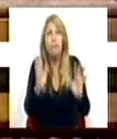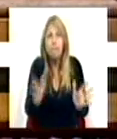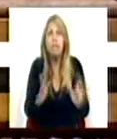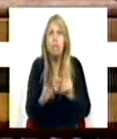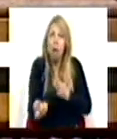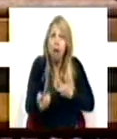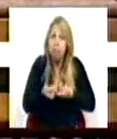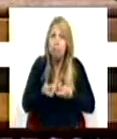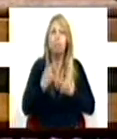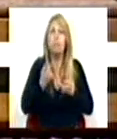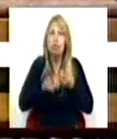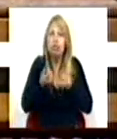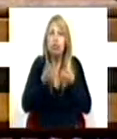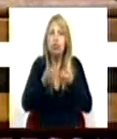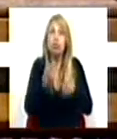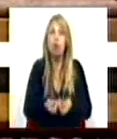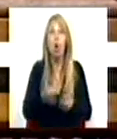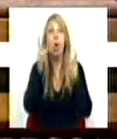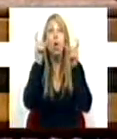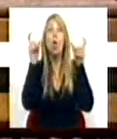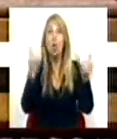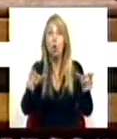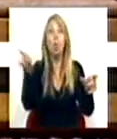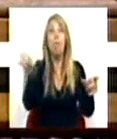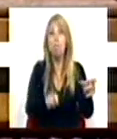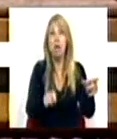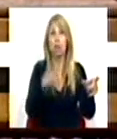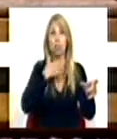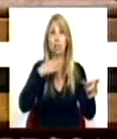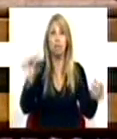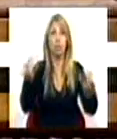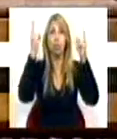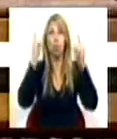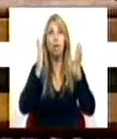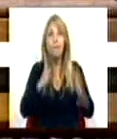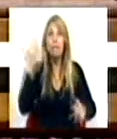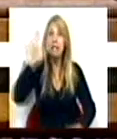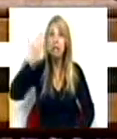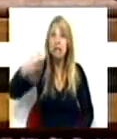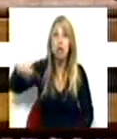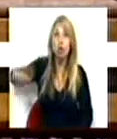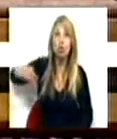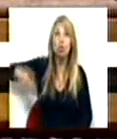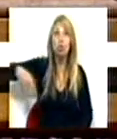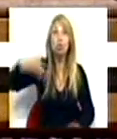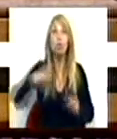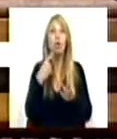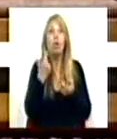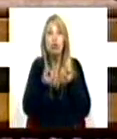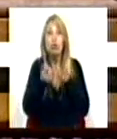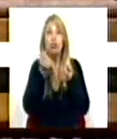não chega. Há certas alturas em que o controlo diário deve ser exigido. Por outro lado,